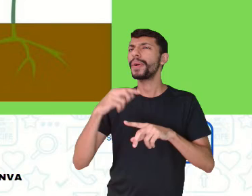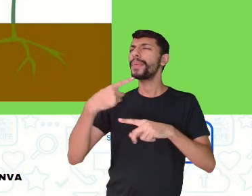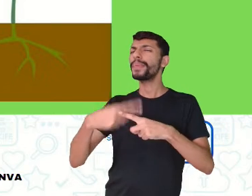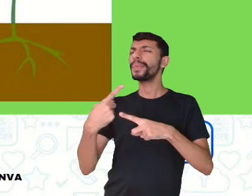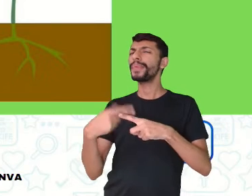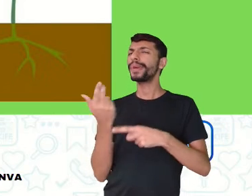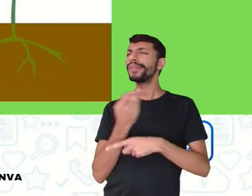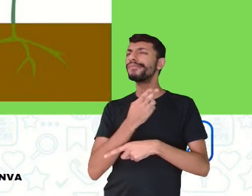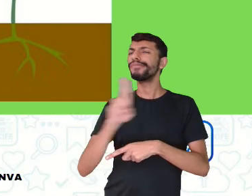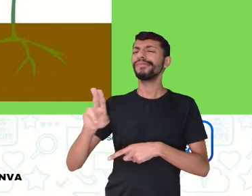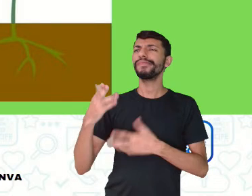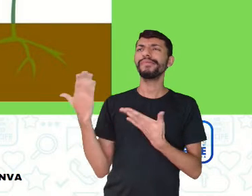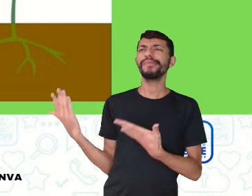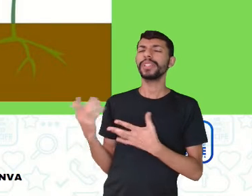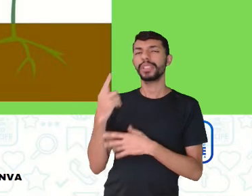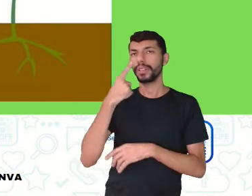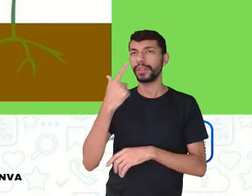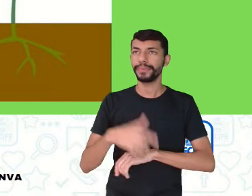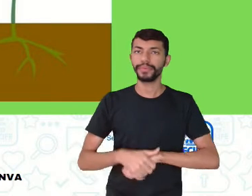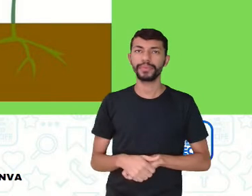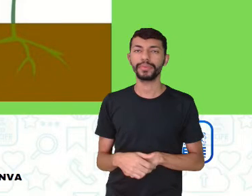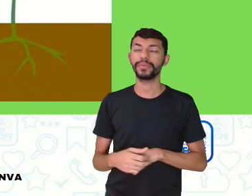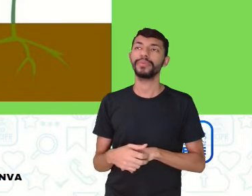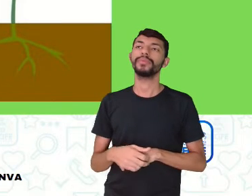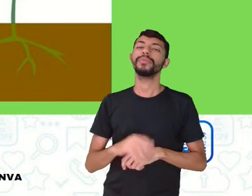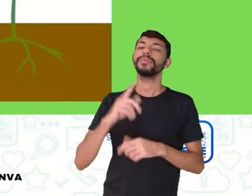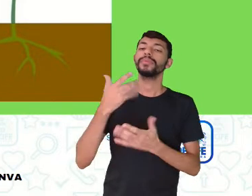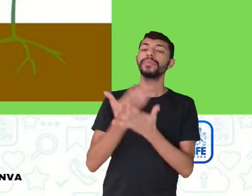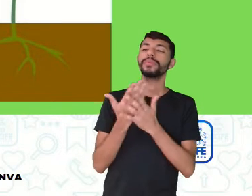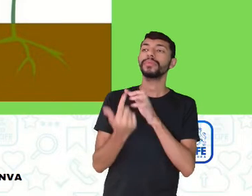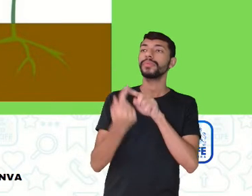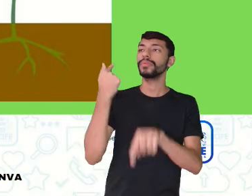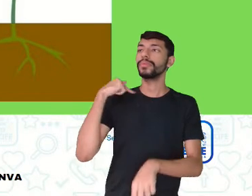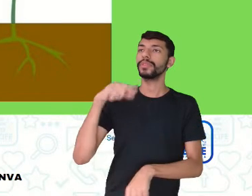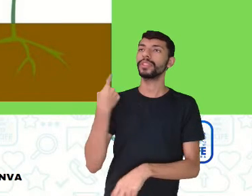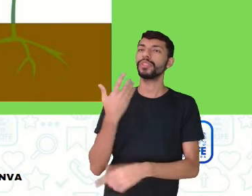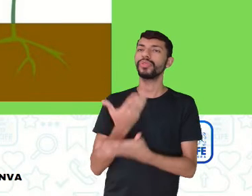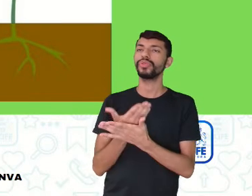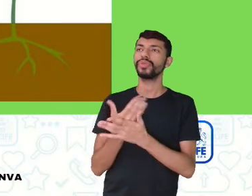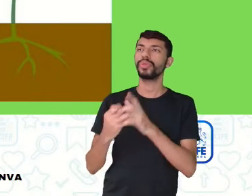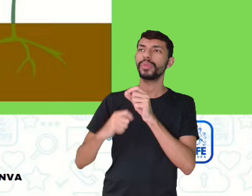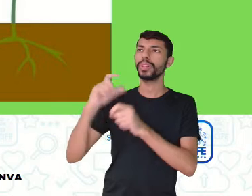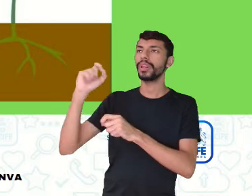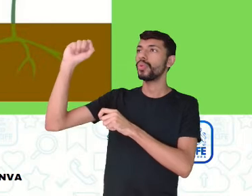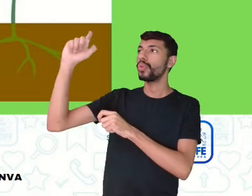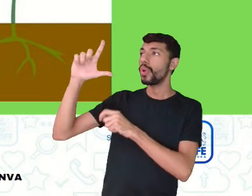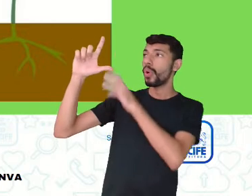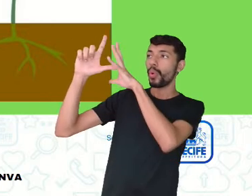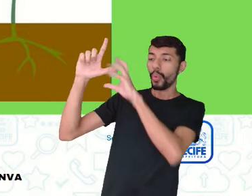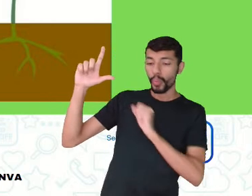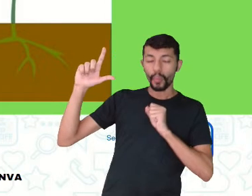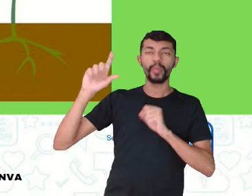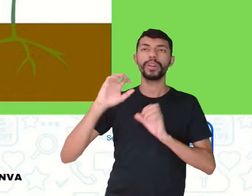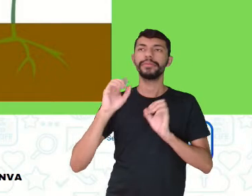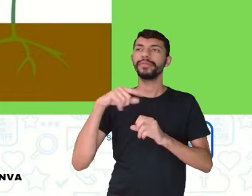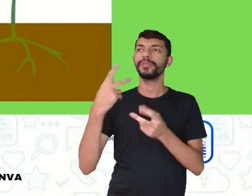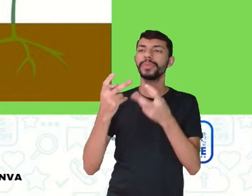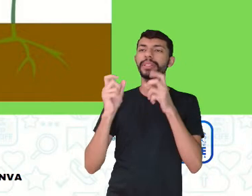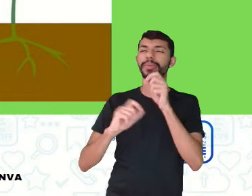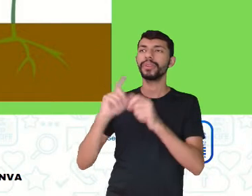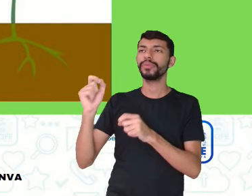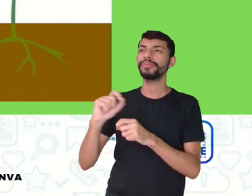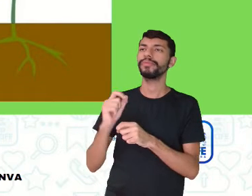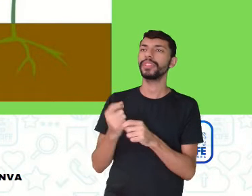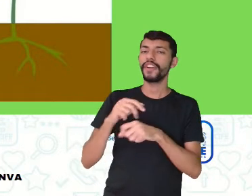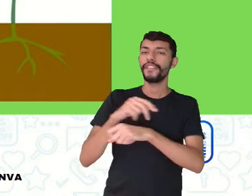chamados de seres produtores? Na aula anterior, quando trabalhamos fotossíntese, nós vimos aí que os vegetais, eles são os grandes